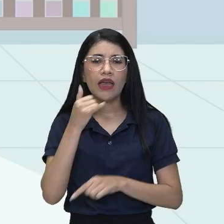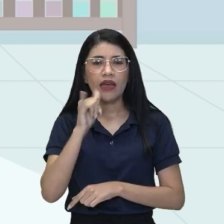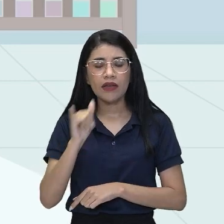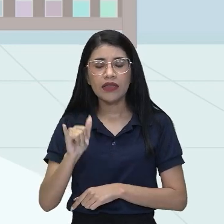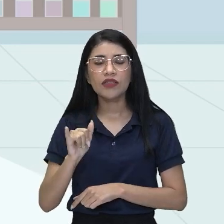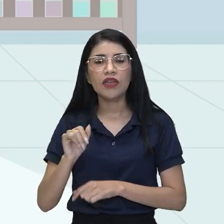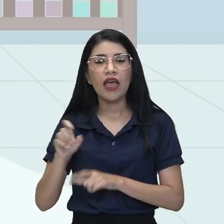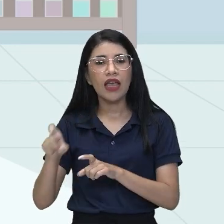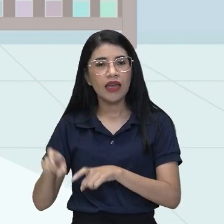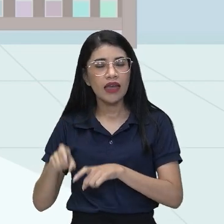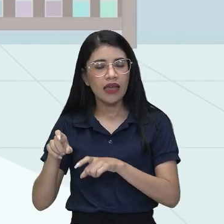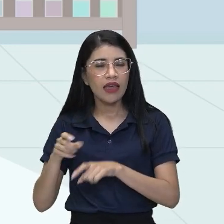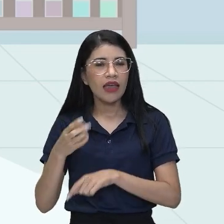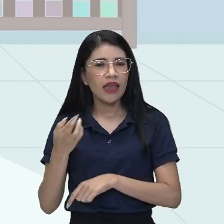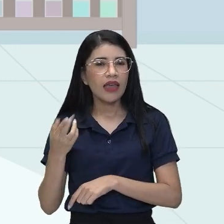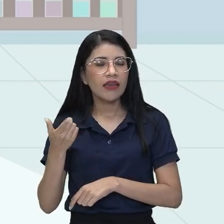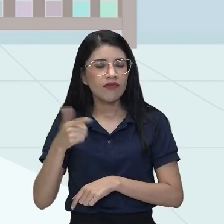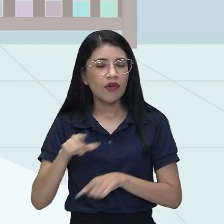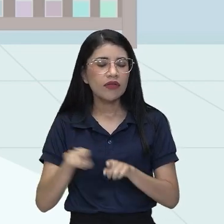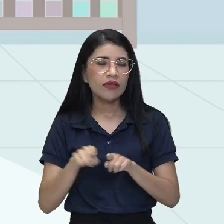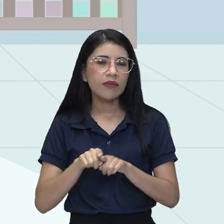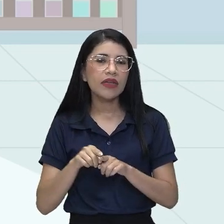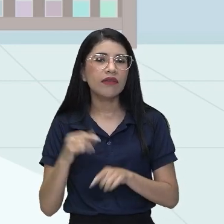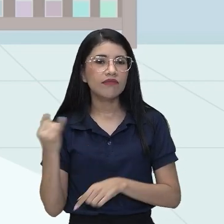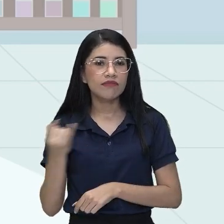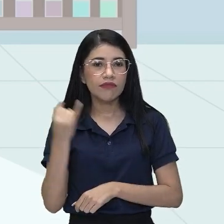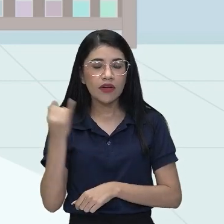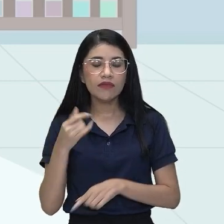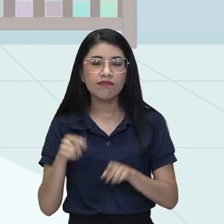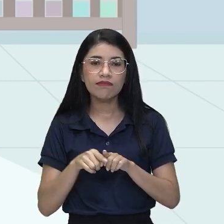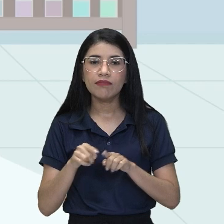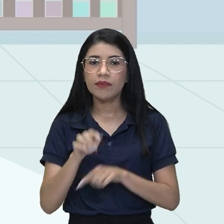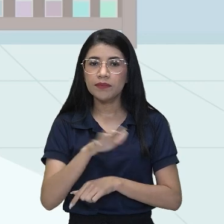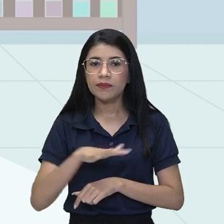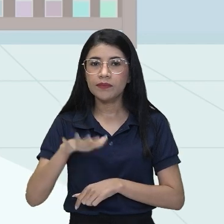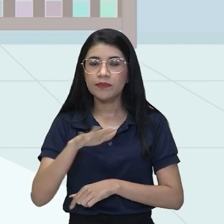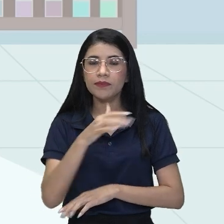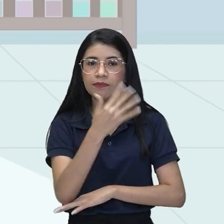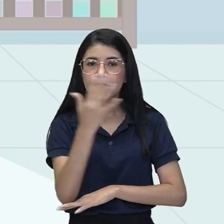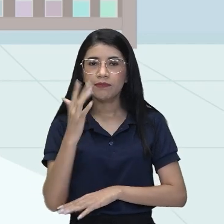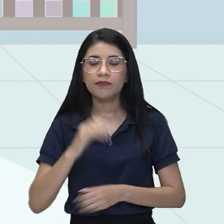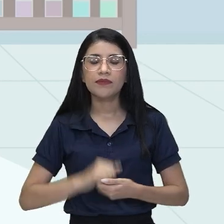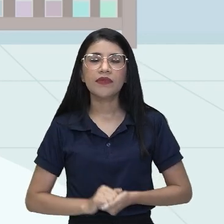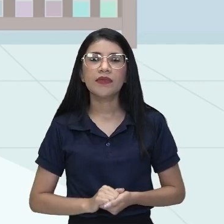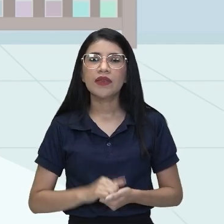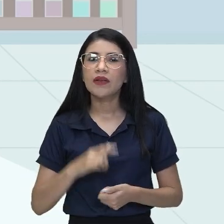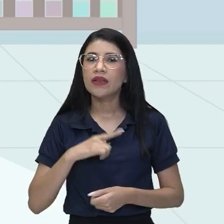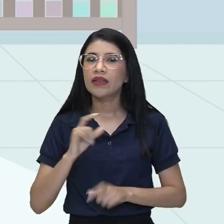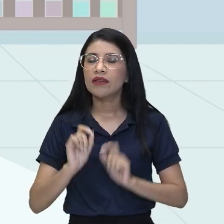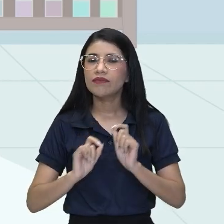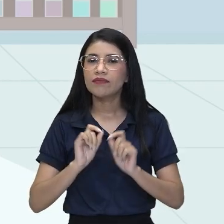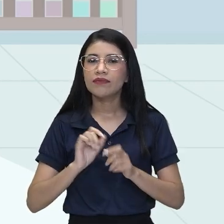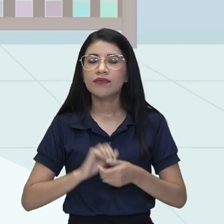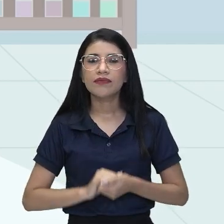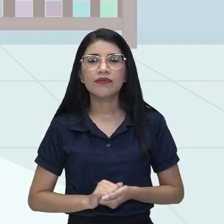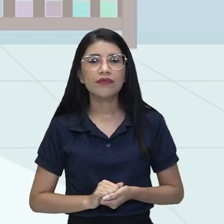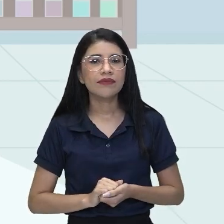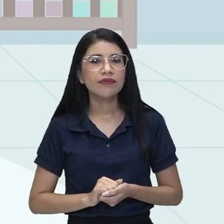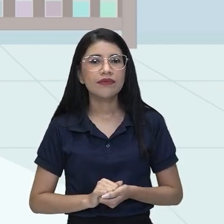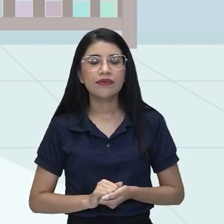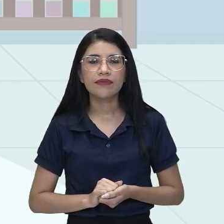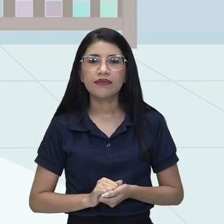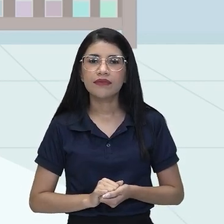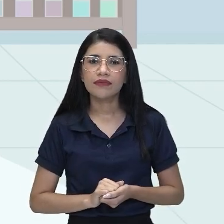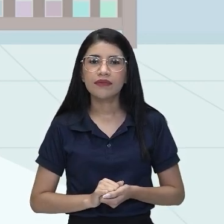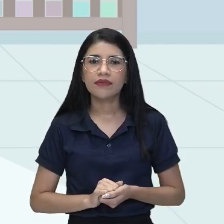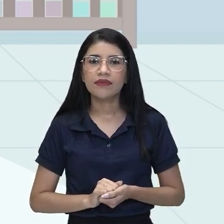são muito importantes para o nosso meio ambiente. Então, nós temos que ter essa consciência aí. E também